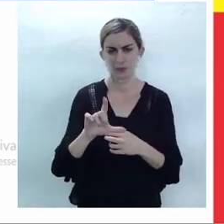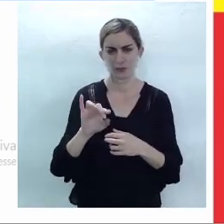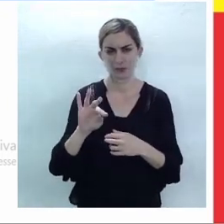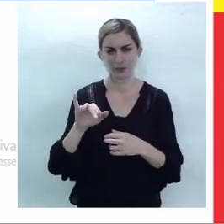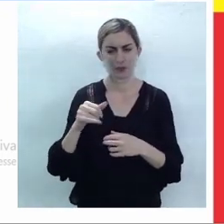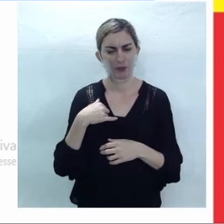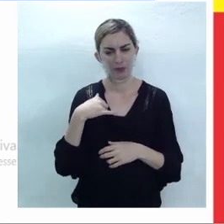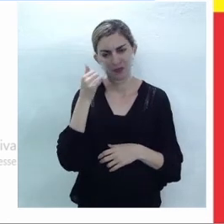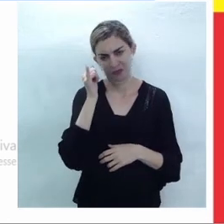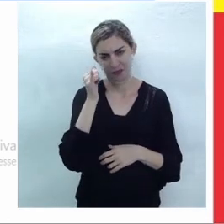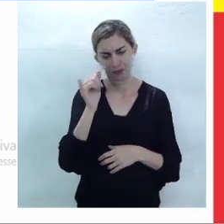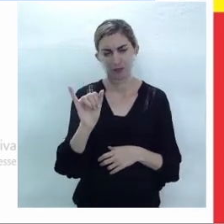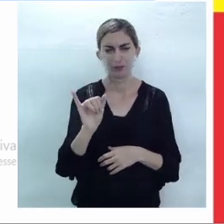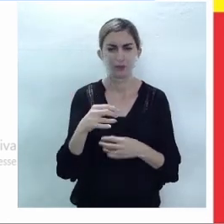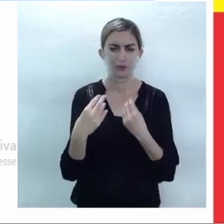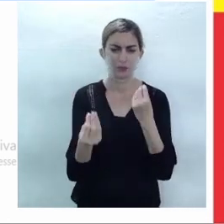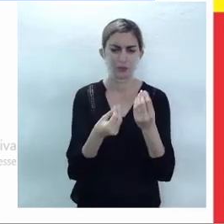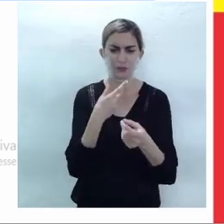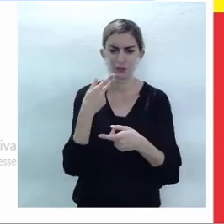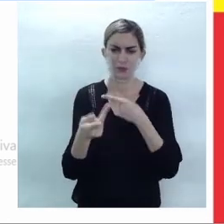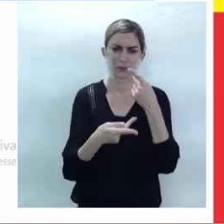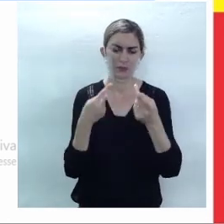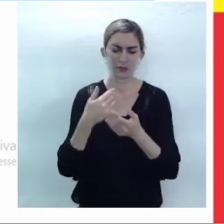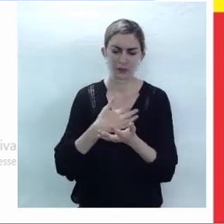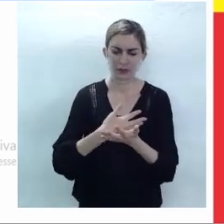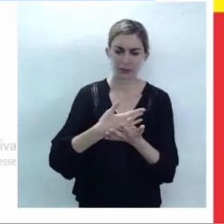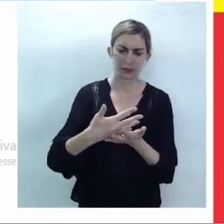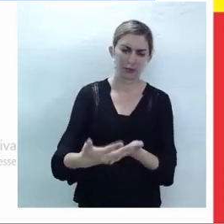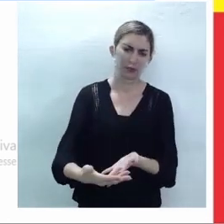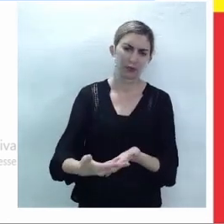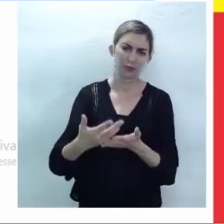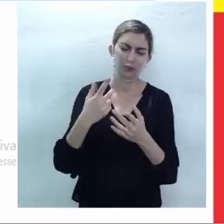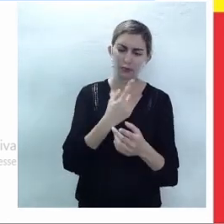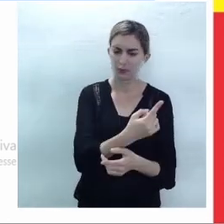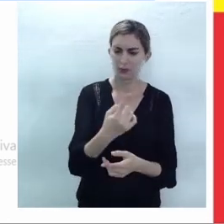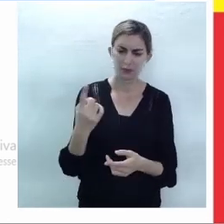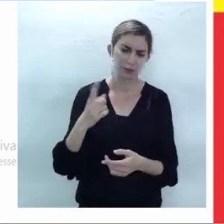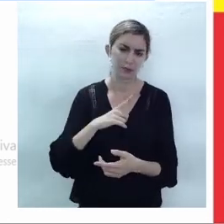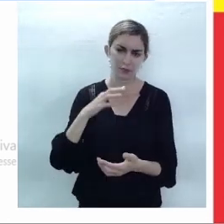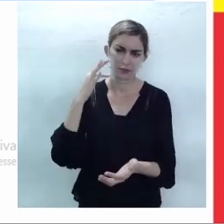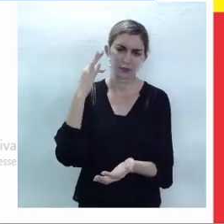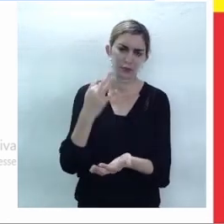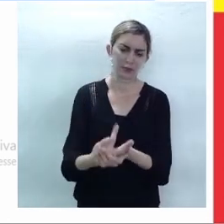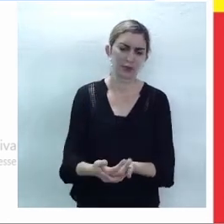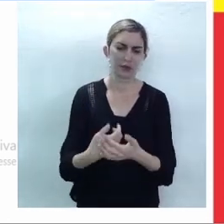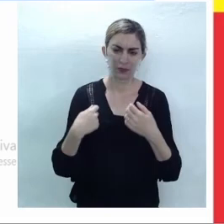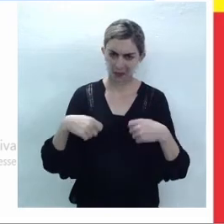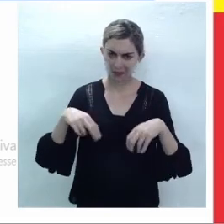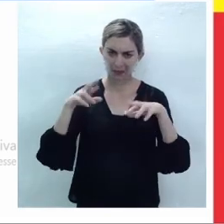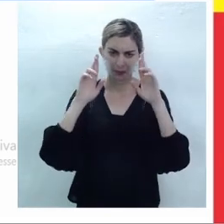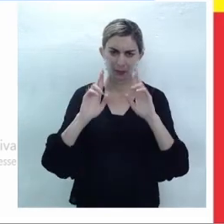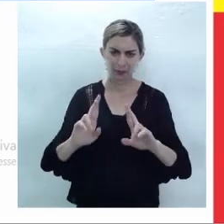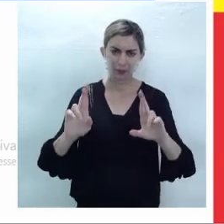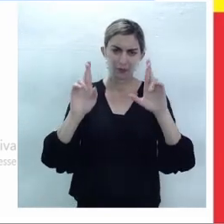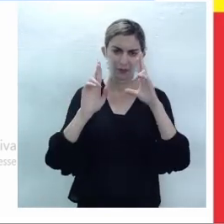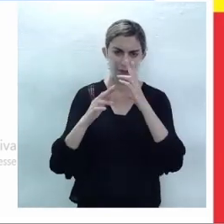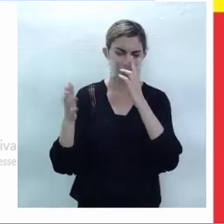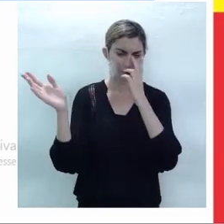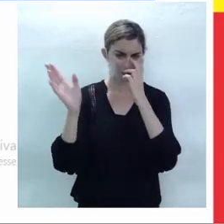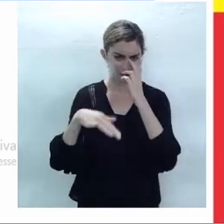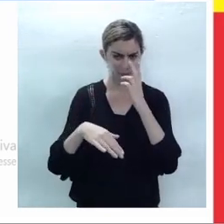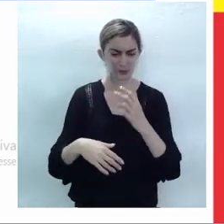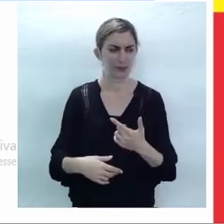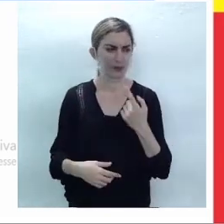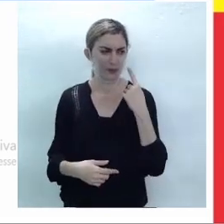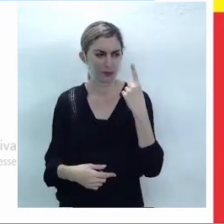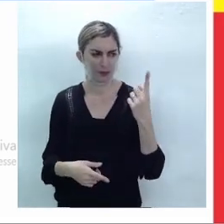deve se evitar, porque, como eu já falei desde o início, cada um tem a sua fé e merece respeito. Vamos ver